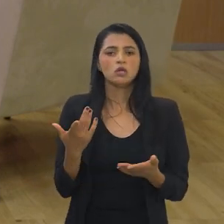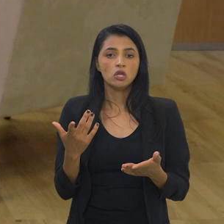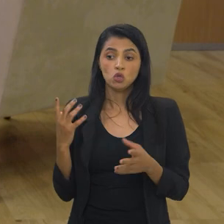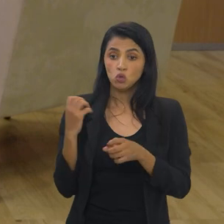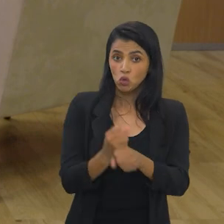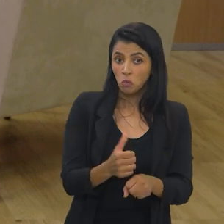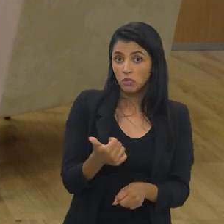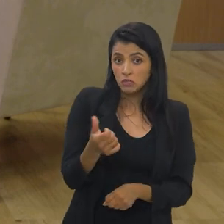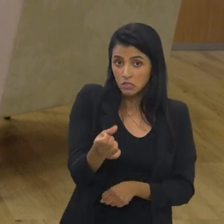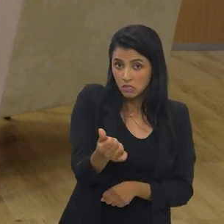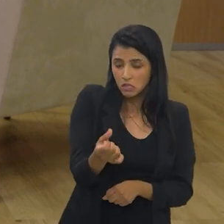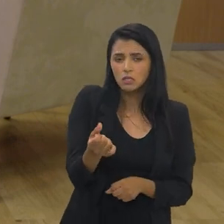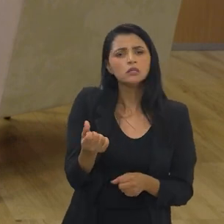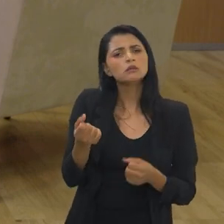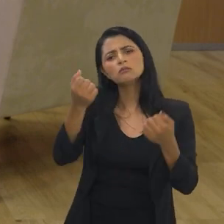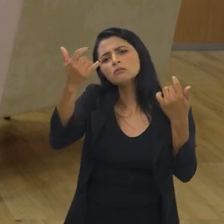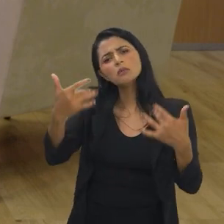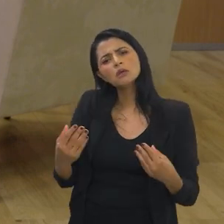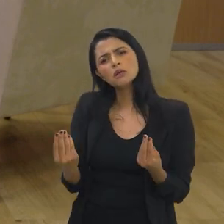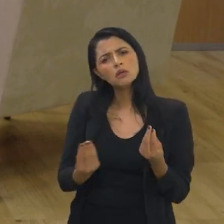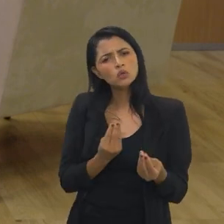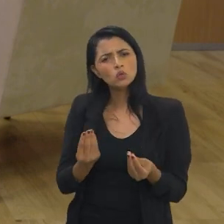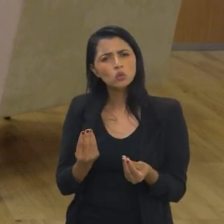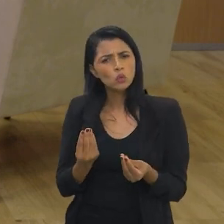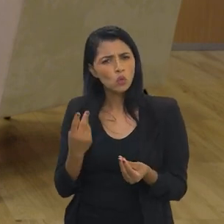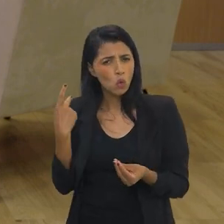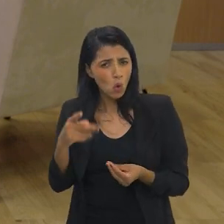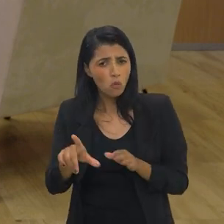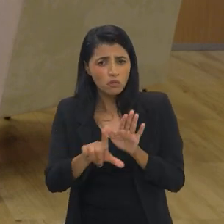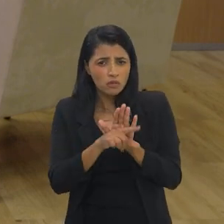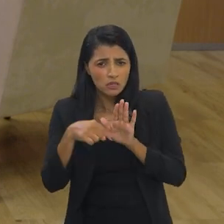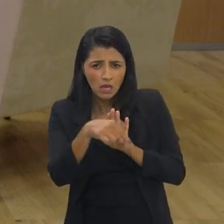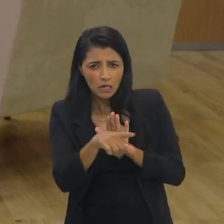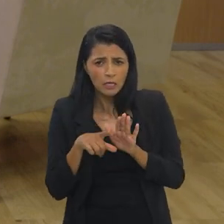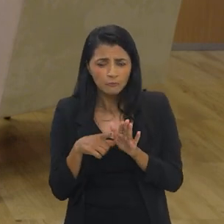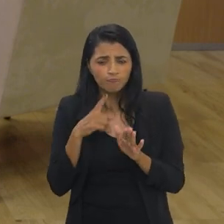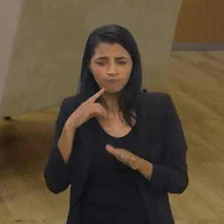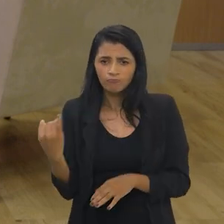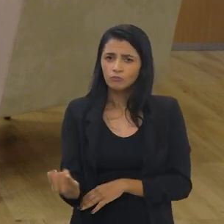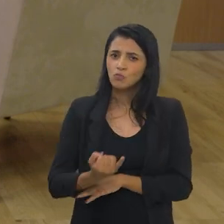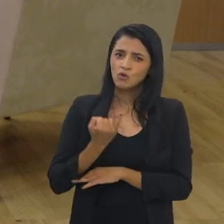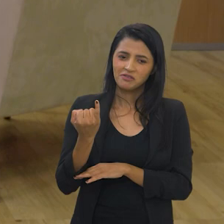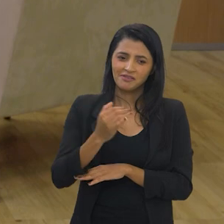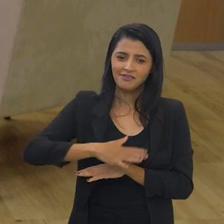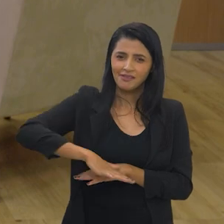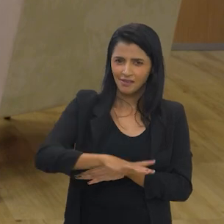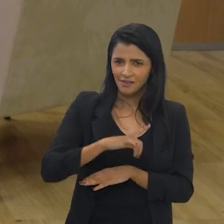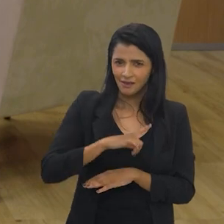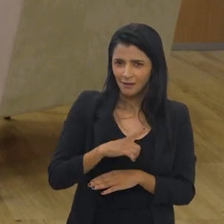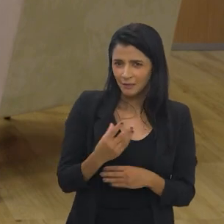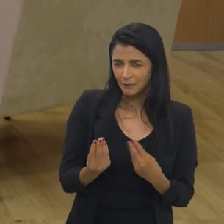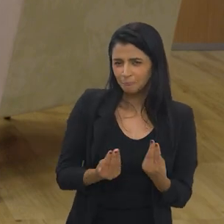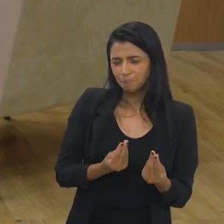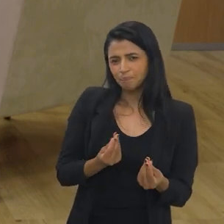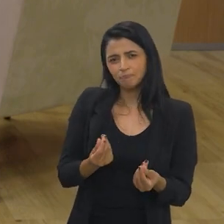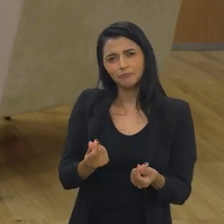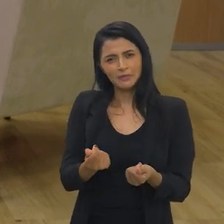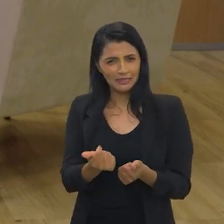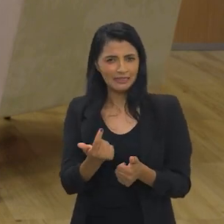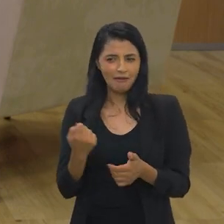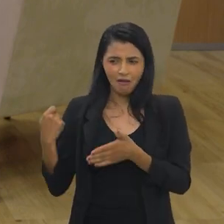em 2006 completou 16 anos queria que a senhora falasse como que a lei ela foi um divisor de águas nessa